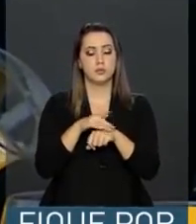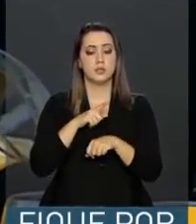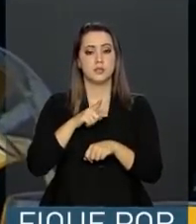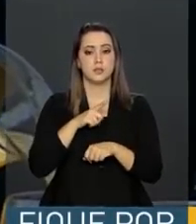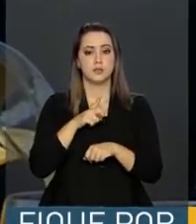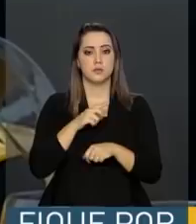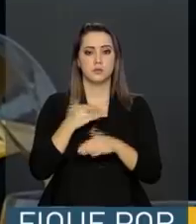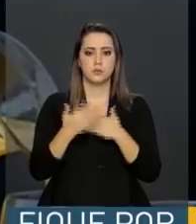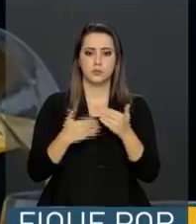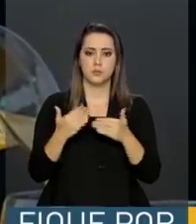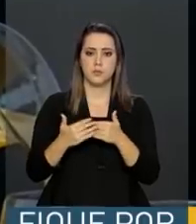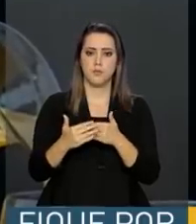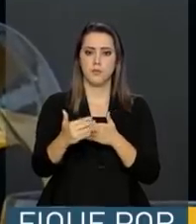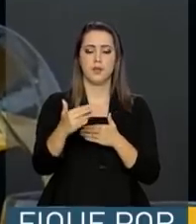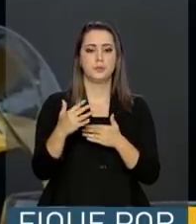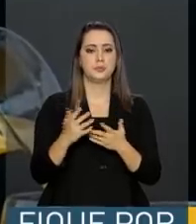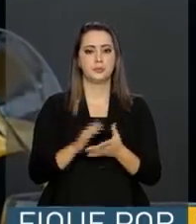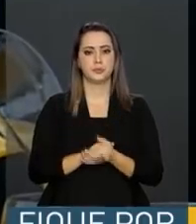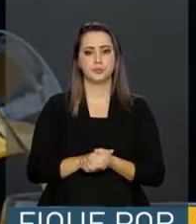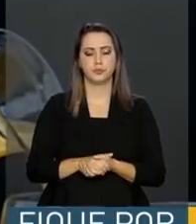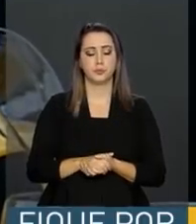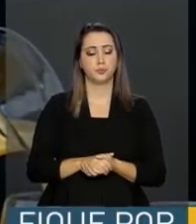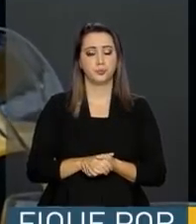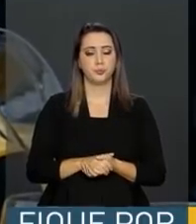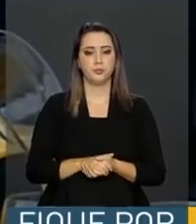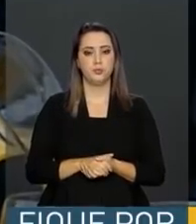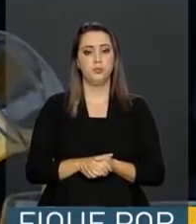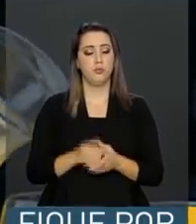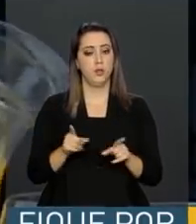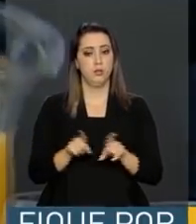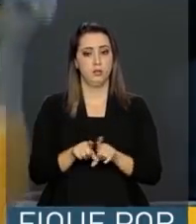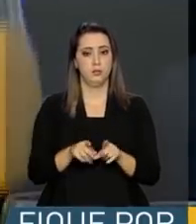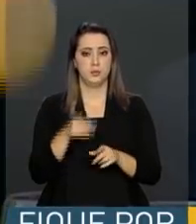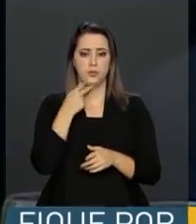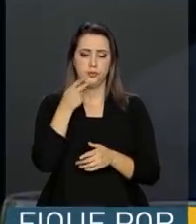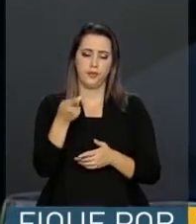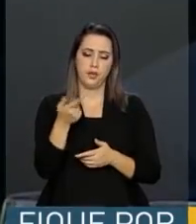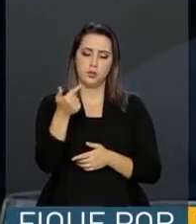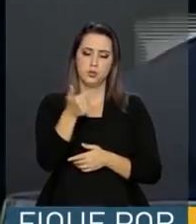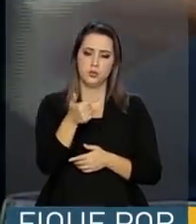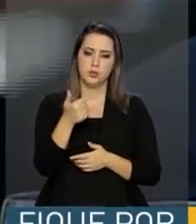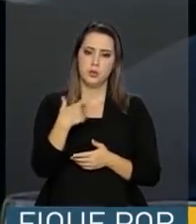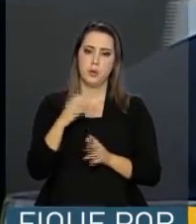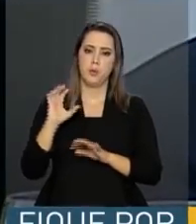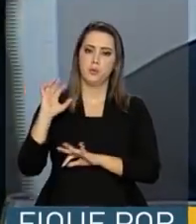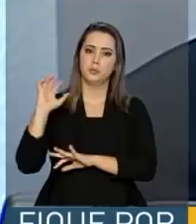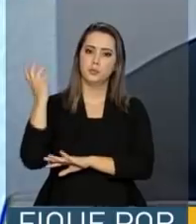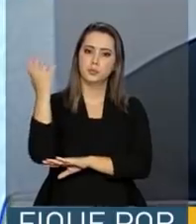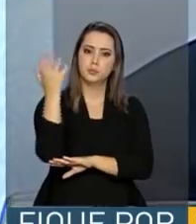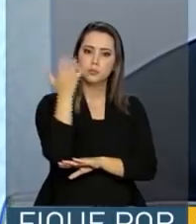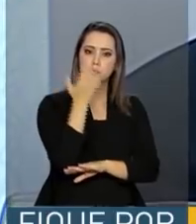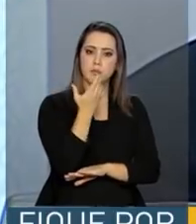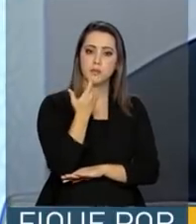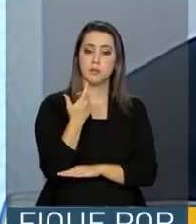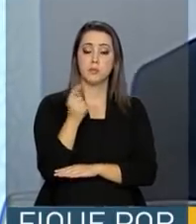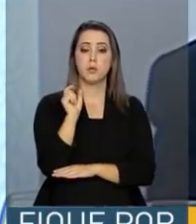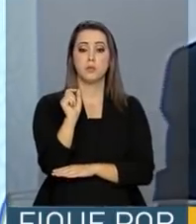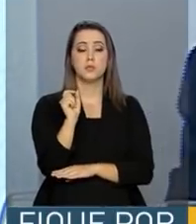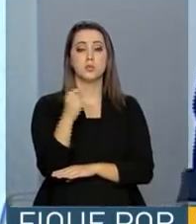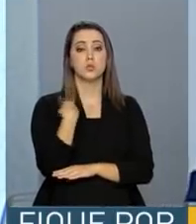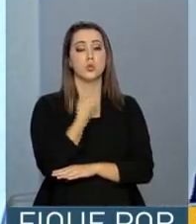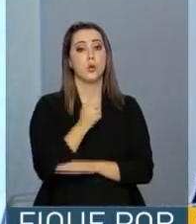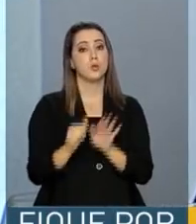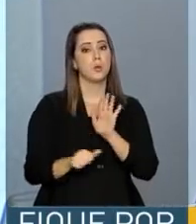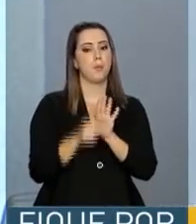ao longo do tempo né como de resto se eu apoiar a questão do meio ambiente nós fomos os primeiros a